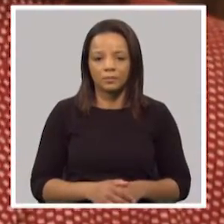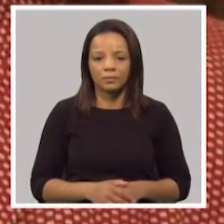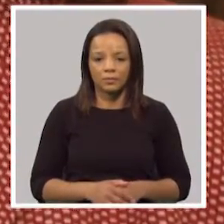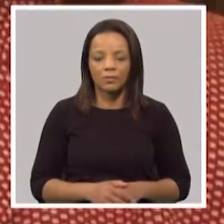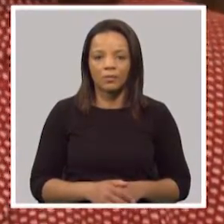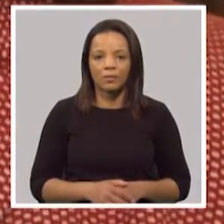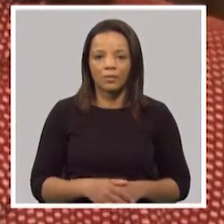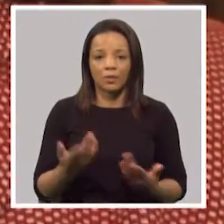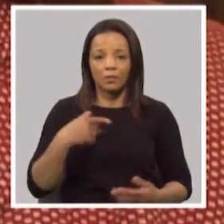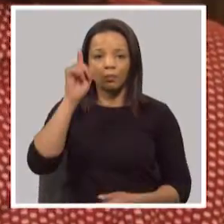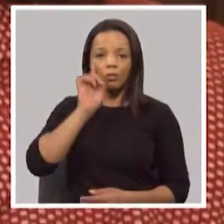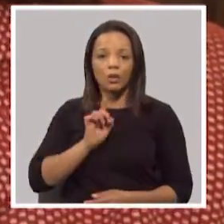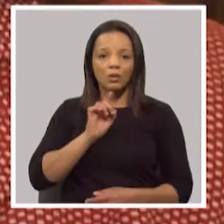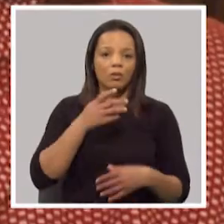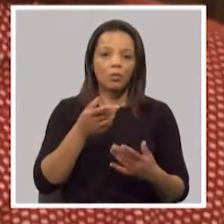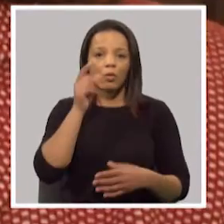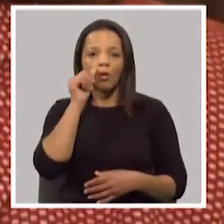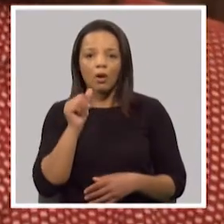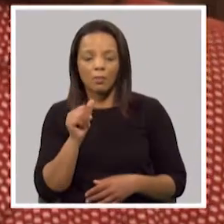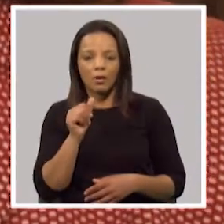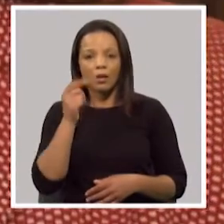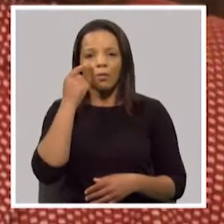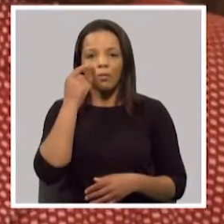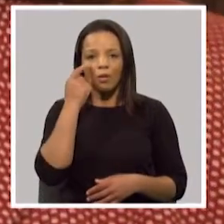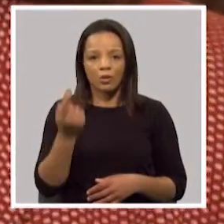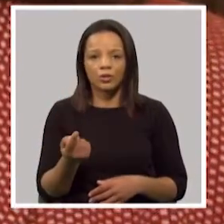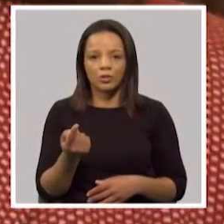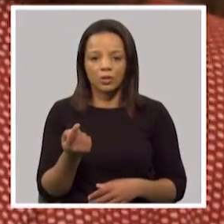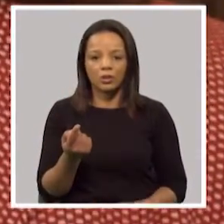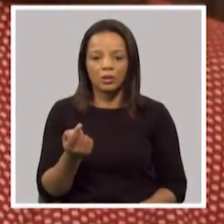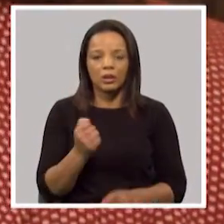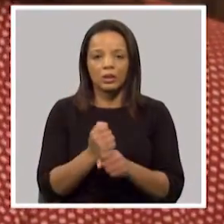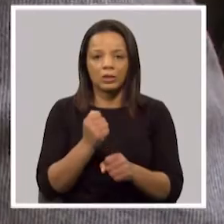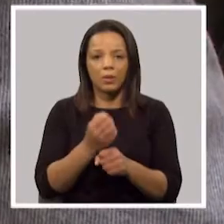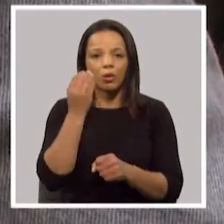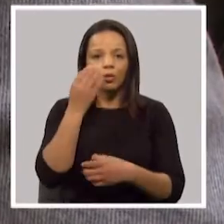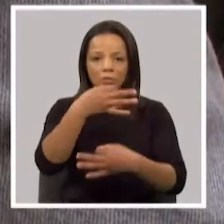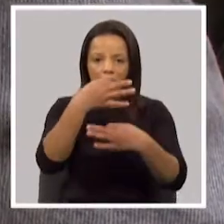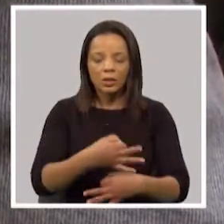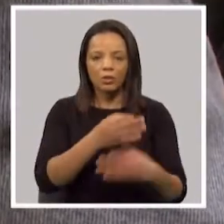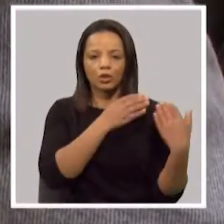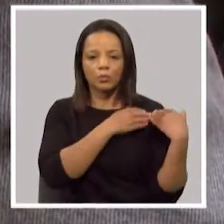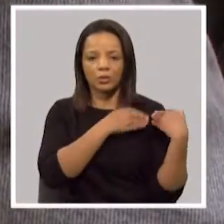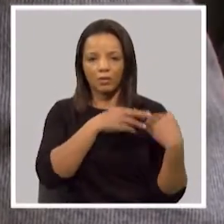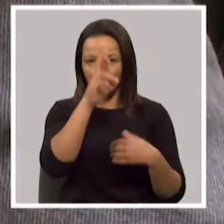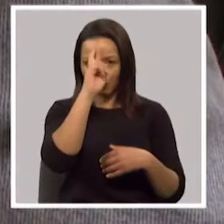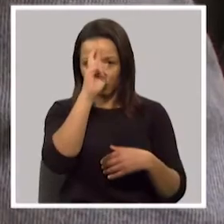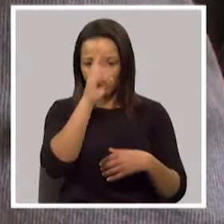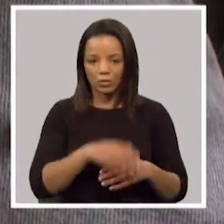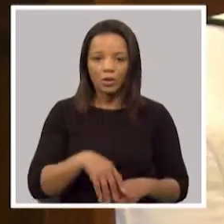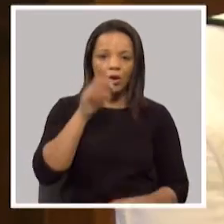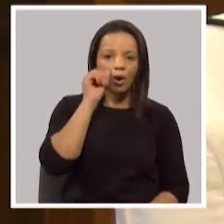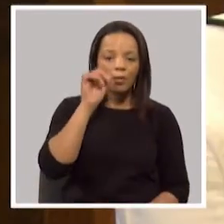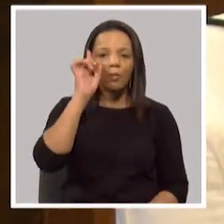de, desde que uma mulher, seja um homem, mostre que trabalha de forma séria e responsável e